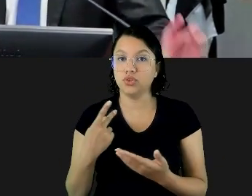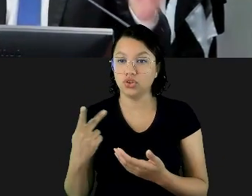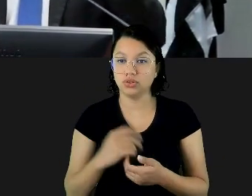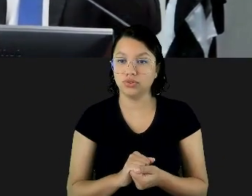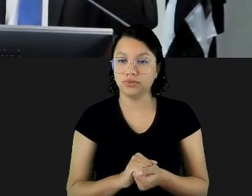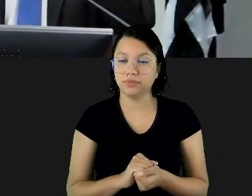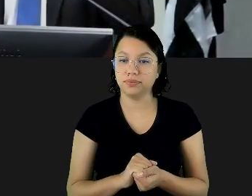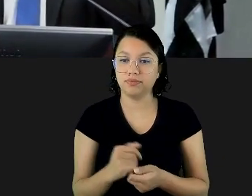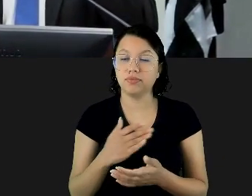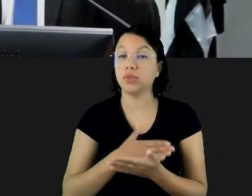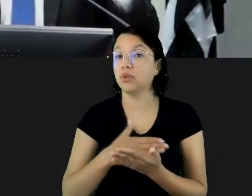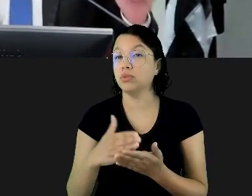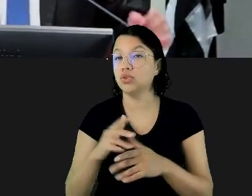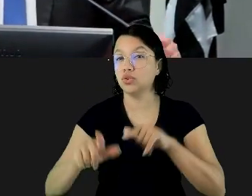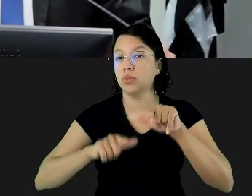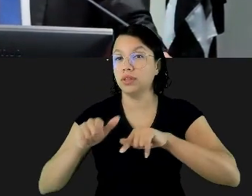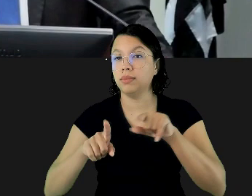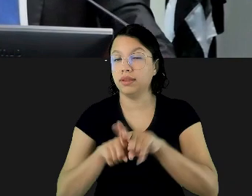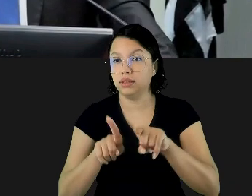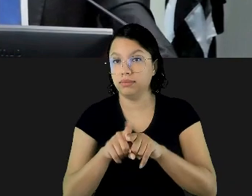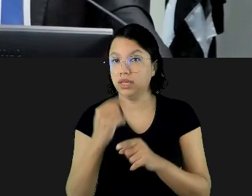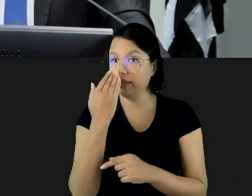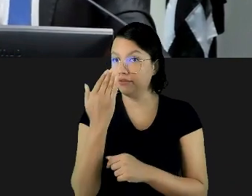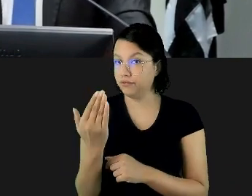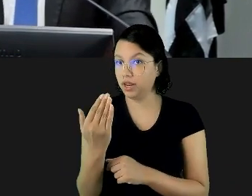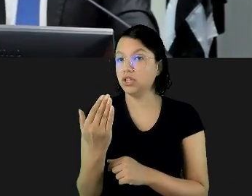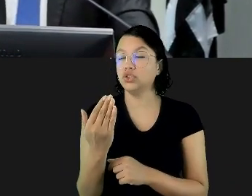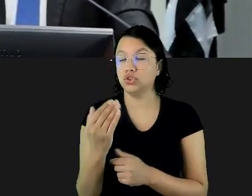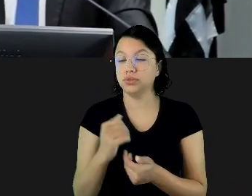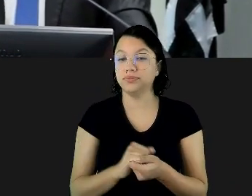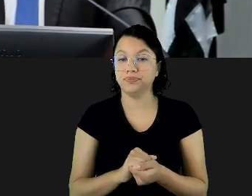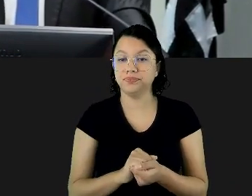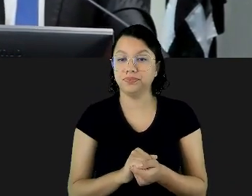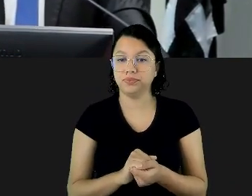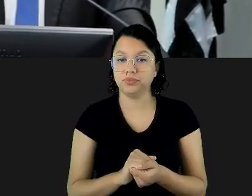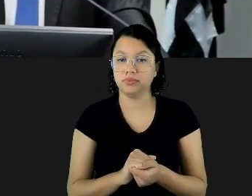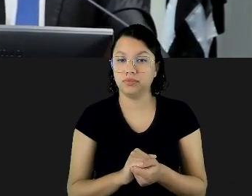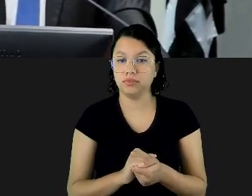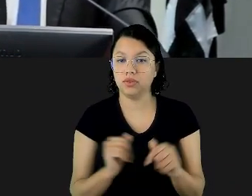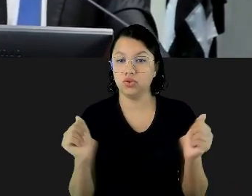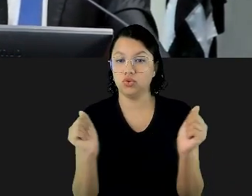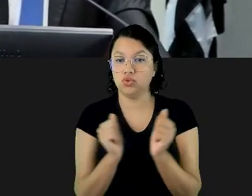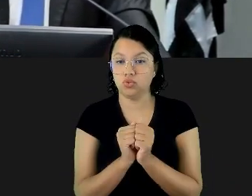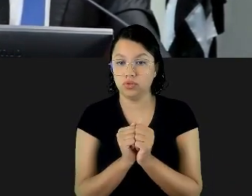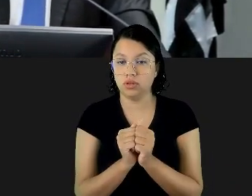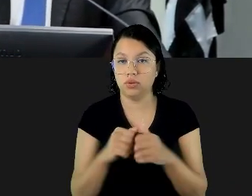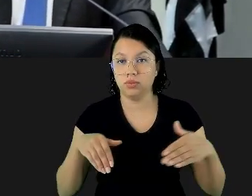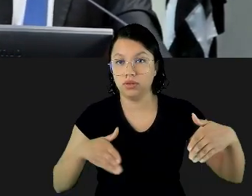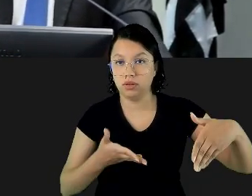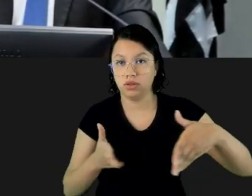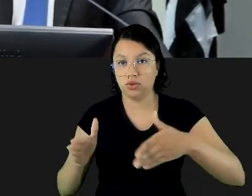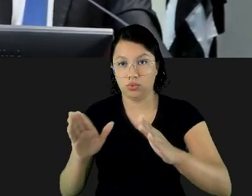começou a trabalhar também na frente parlamentar da integração da rota. Ela está criada,